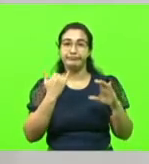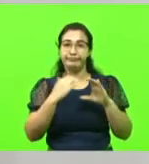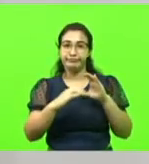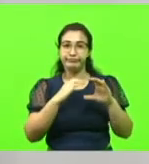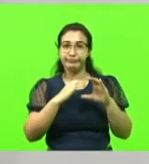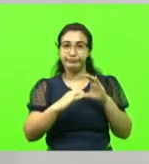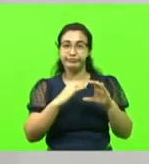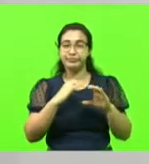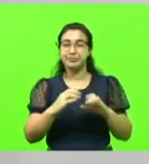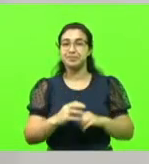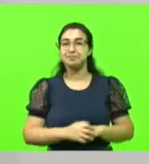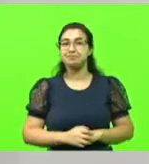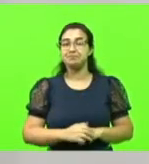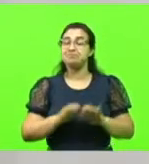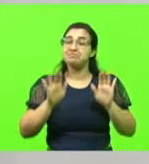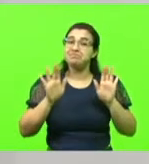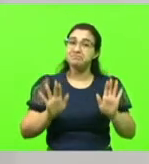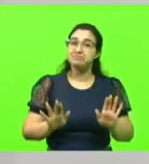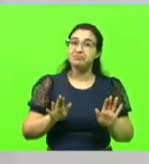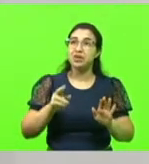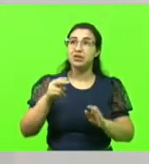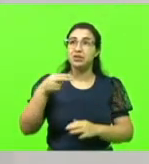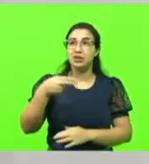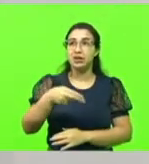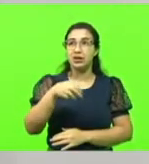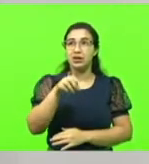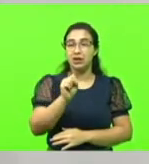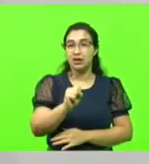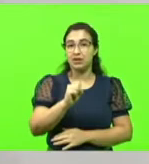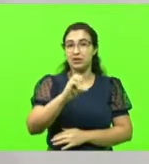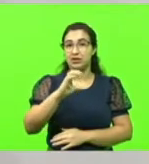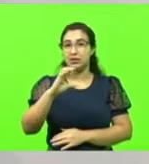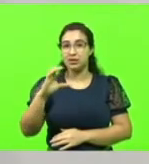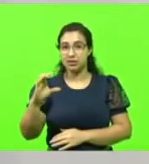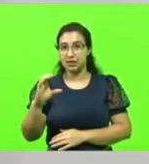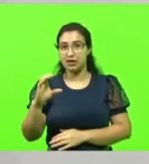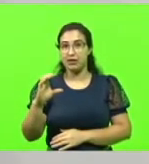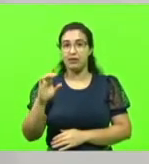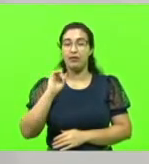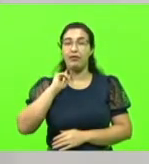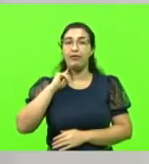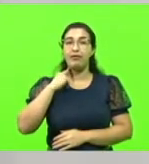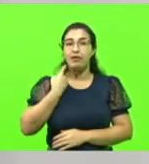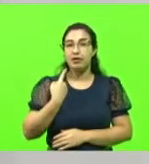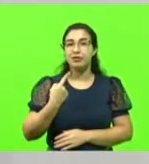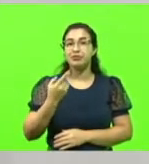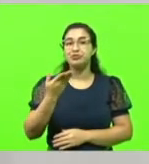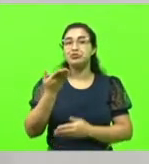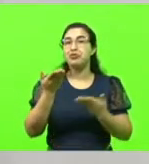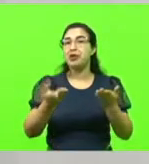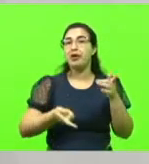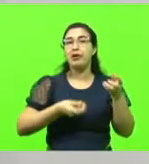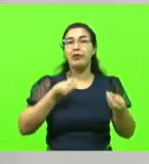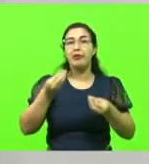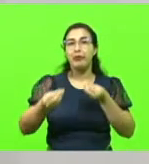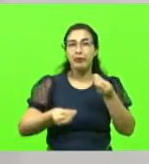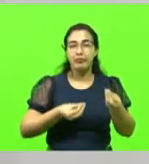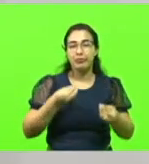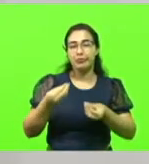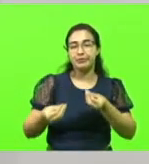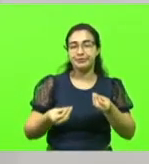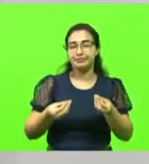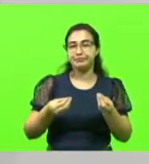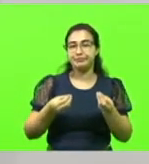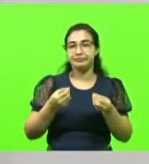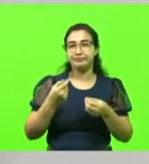quem não decepciona nunca é a NSC Lixo. Essa aqui não decepciona. Essa nunca